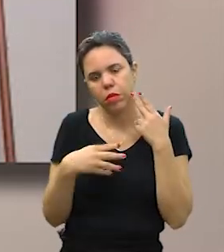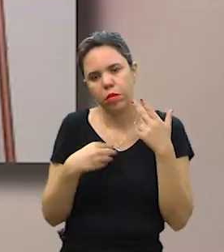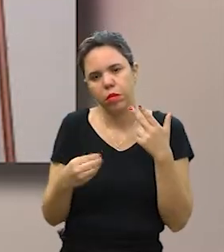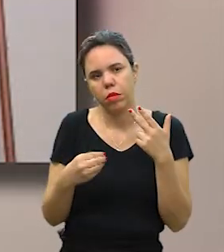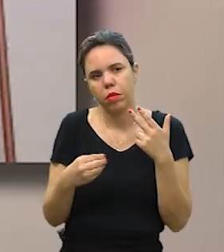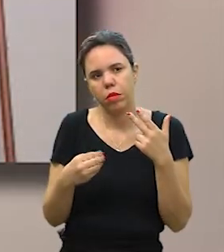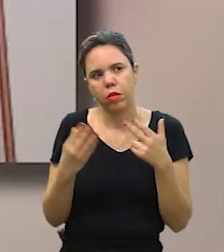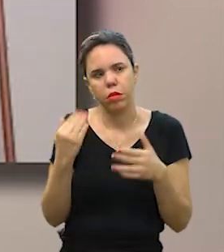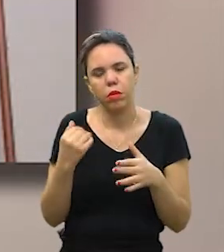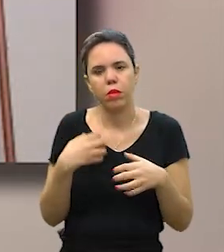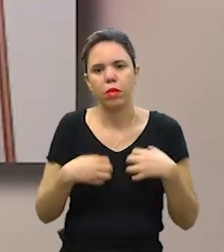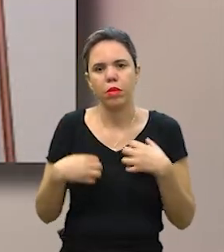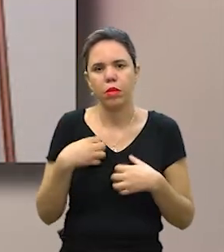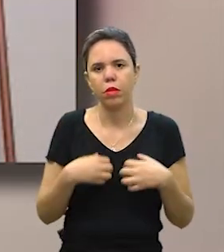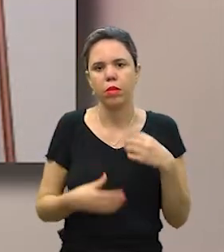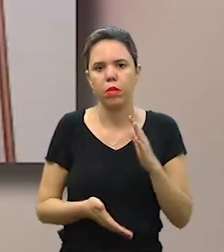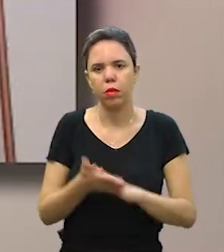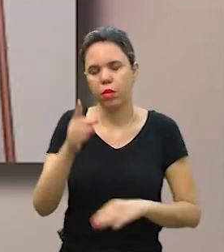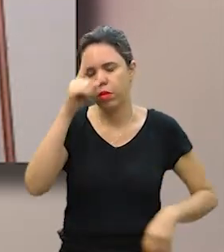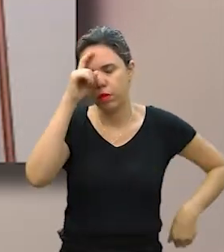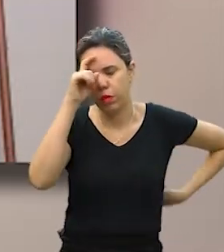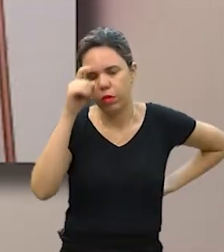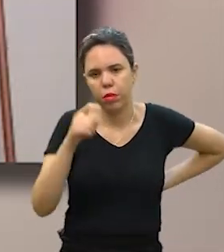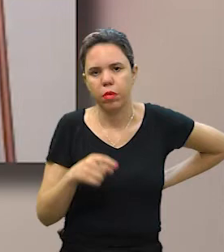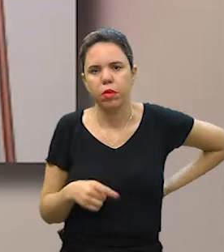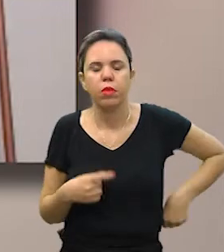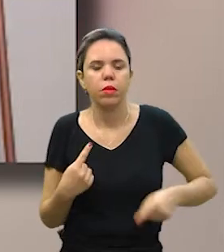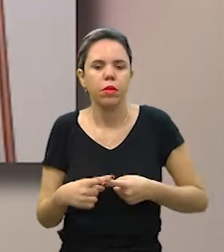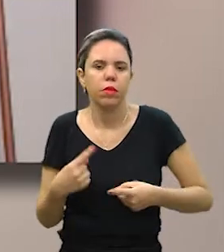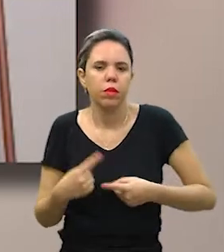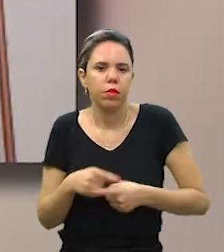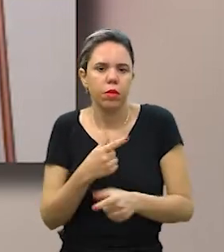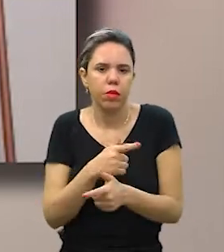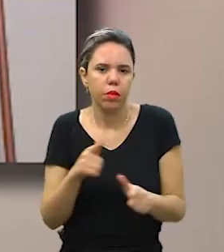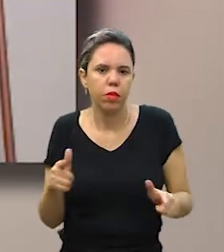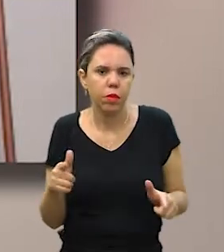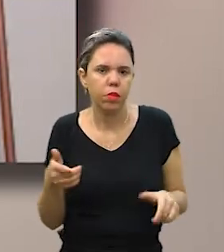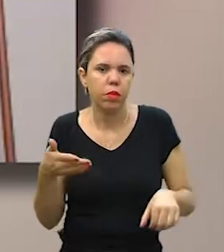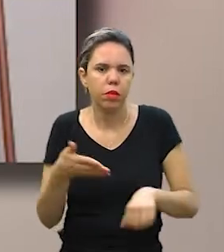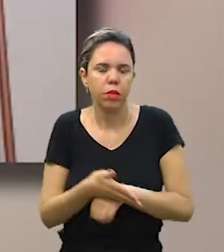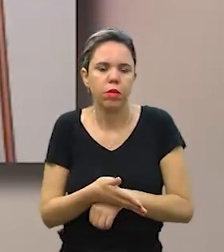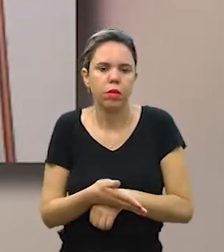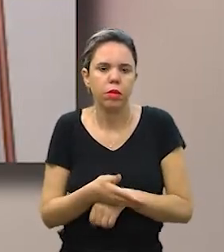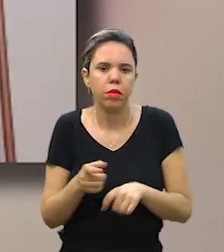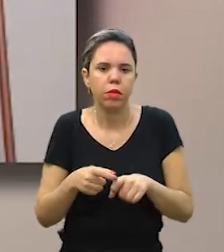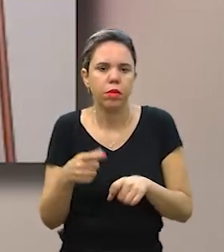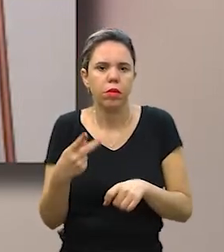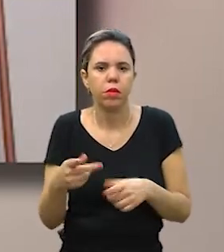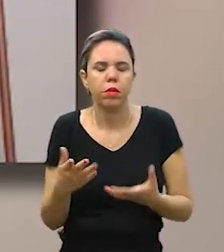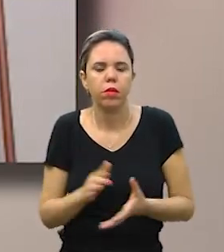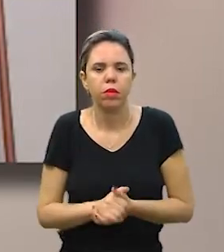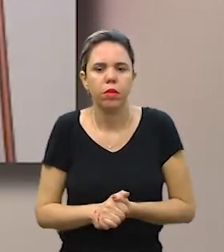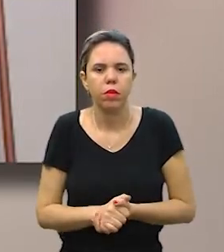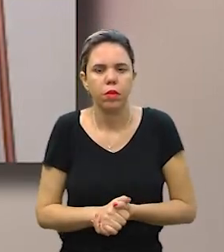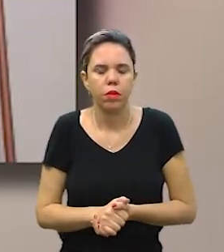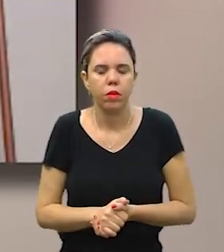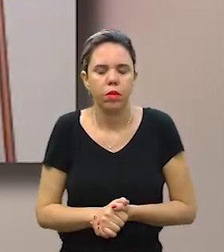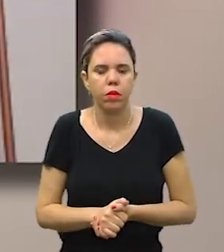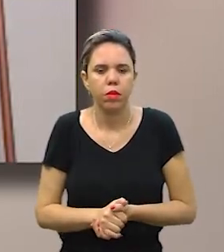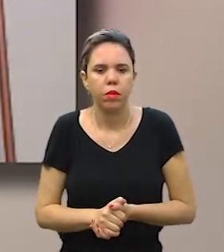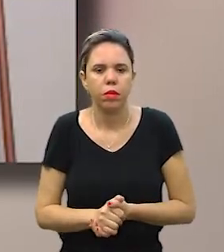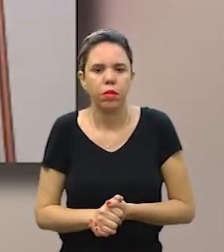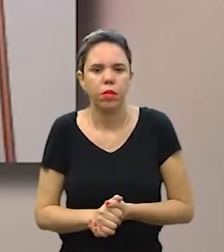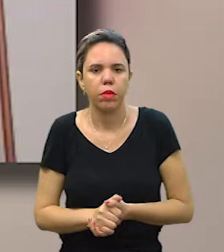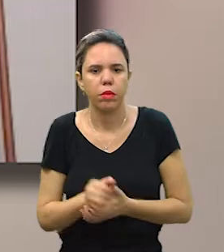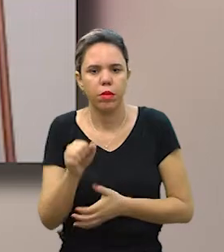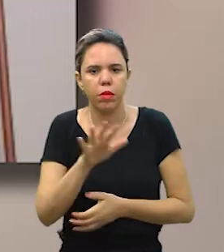filho, ela sai desesperada e vai para um hospital. Mas porque ela não tem esse acesso ao seu médico, né? Então,